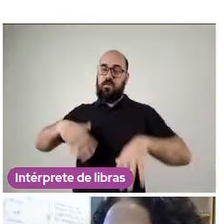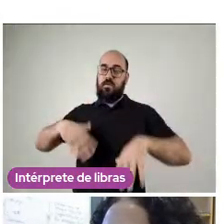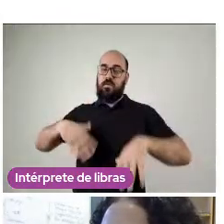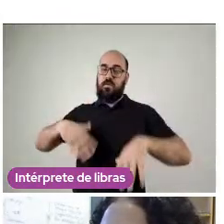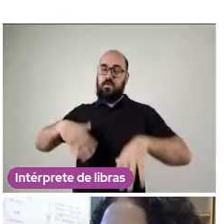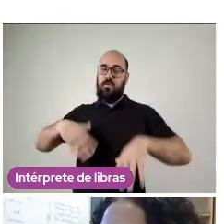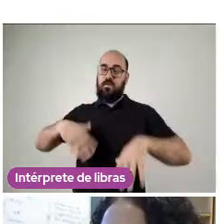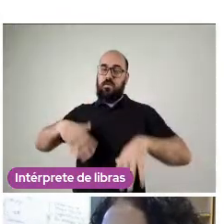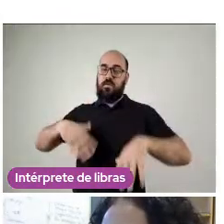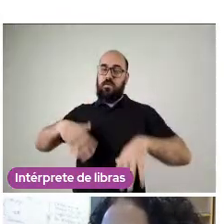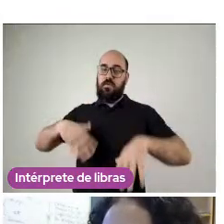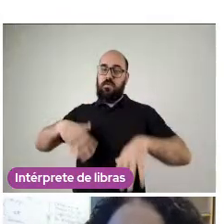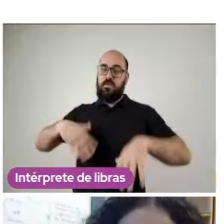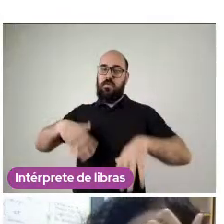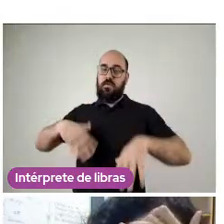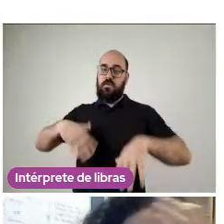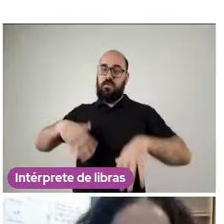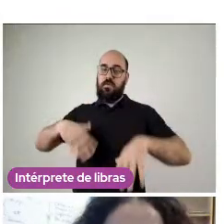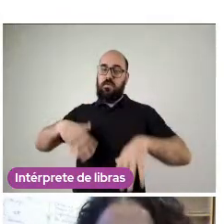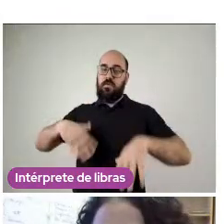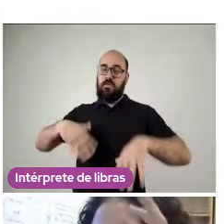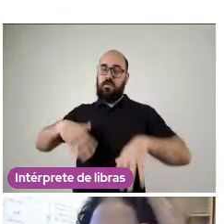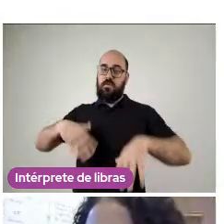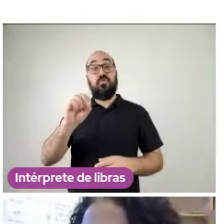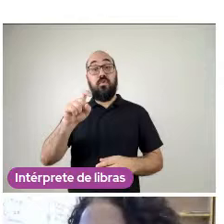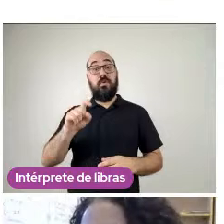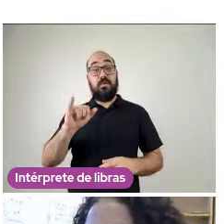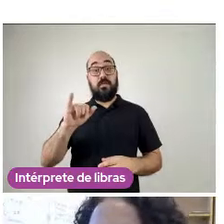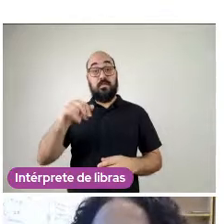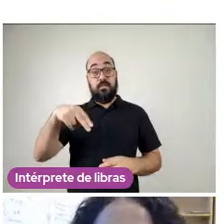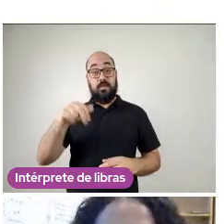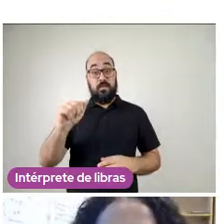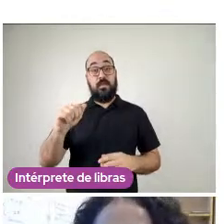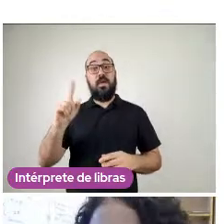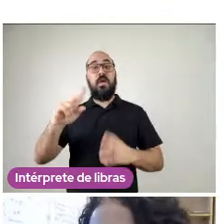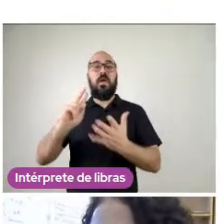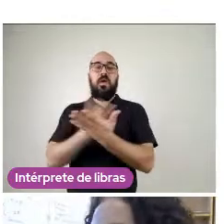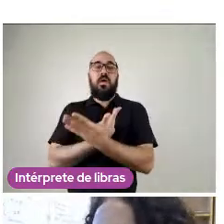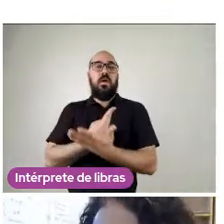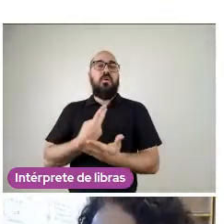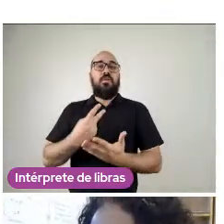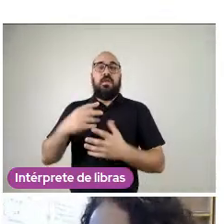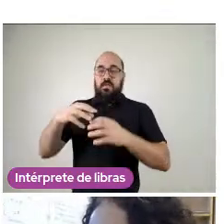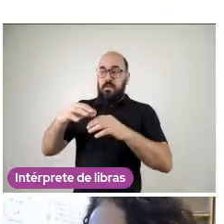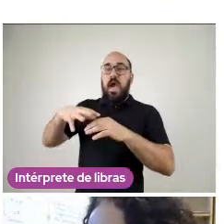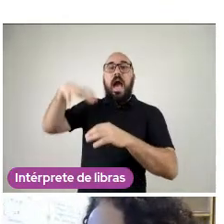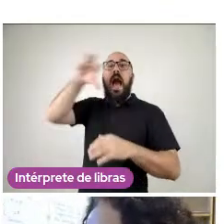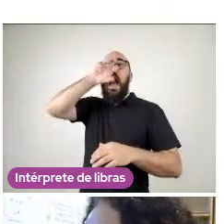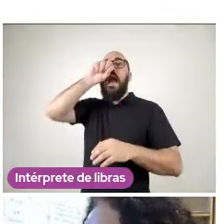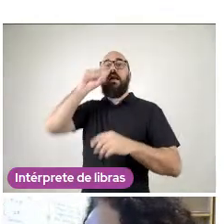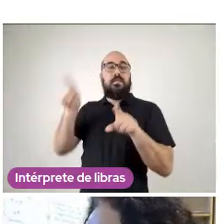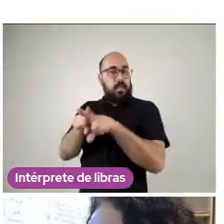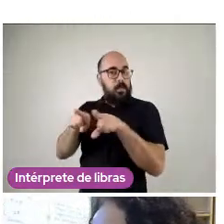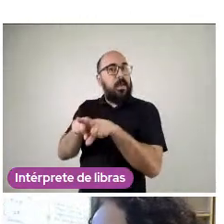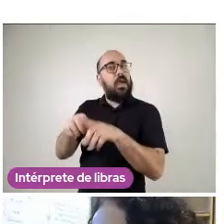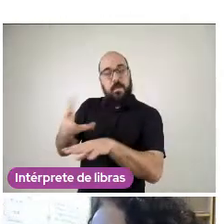de aerossóis. Essas toxinas se transformam em aerossóis e vai para o ar e pode causar problemas respiratórios.